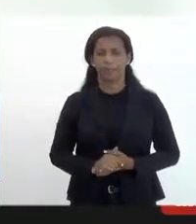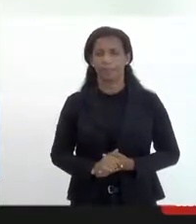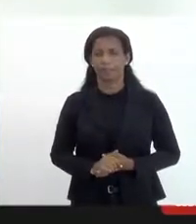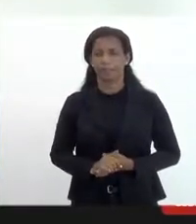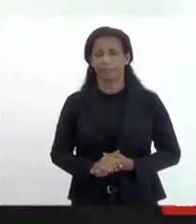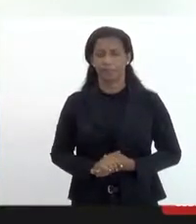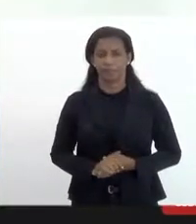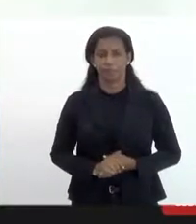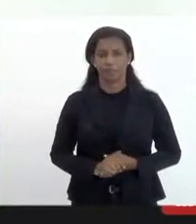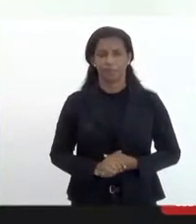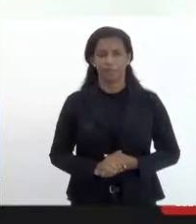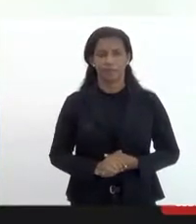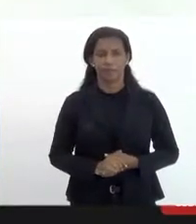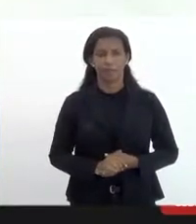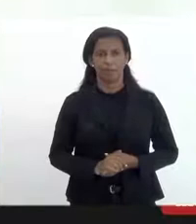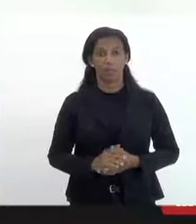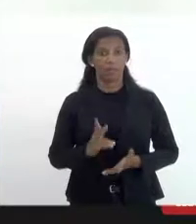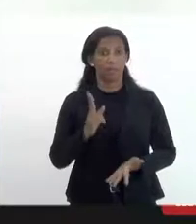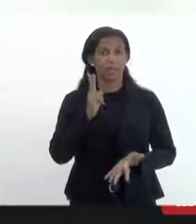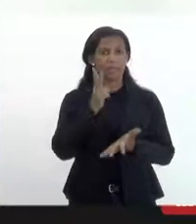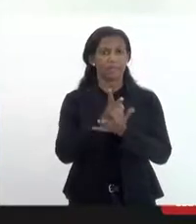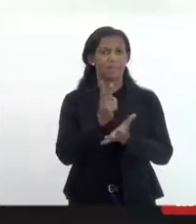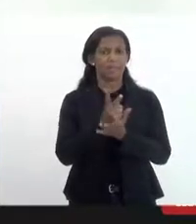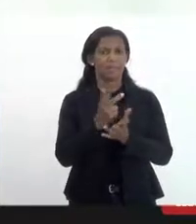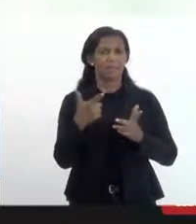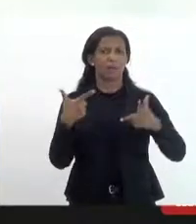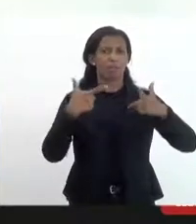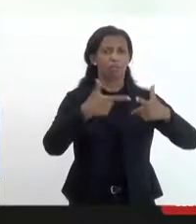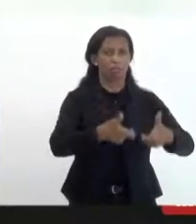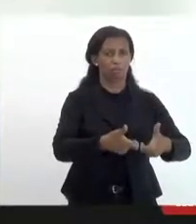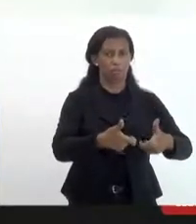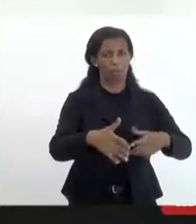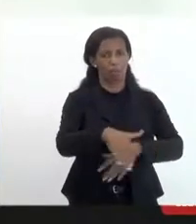que frequentemente assaltava na rua.